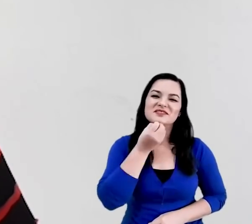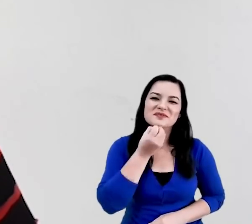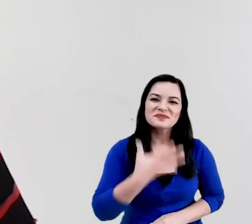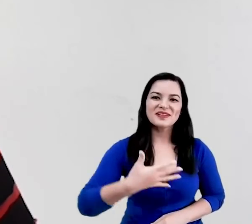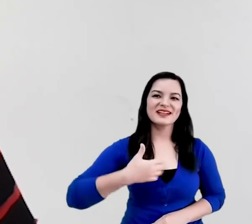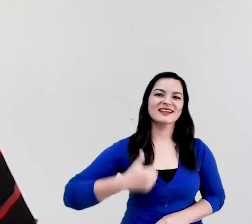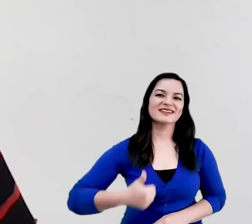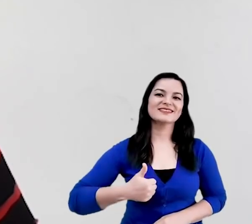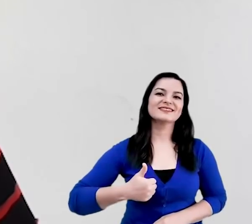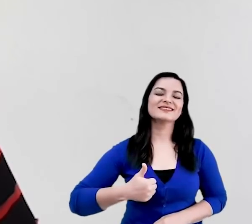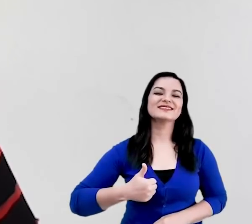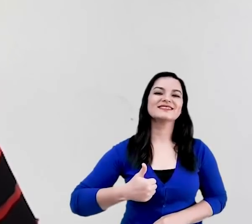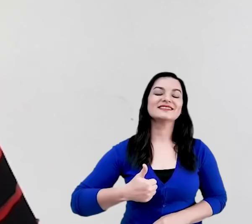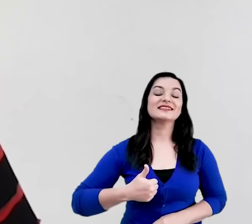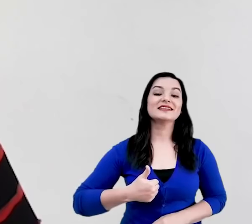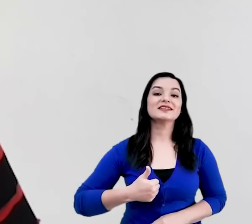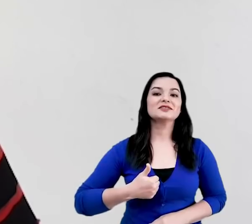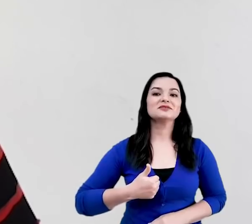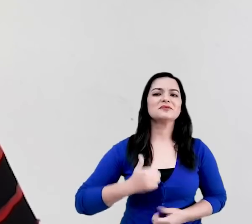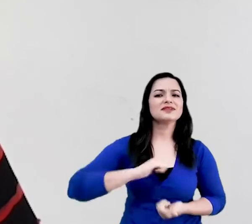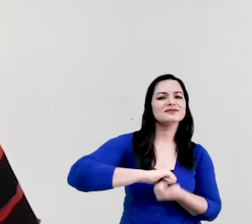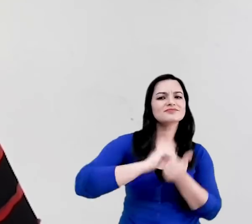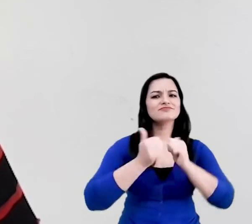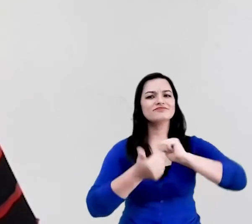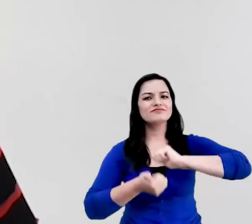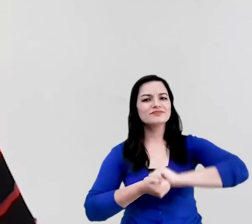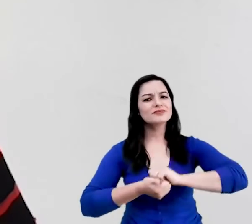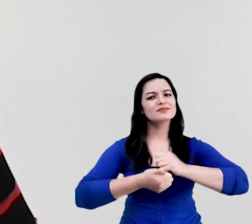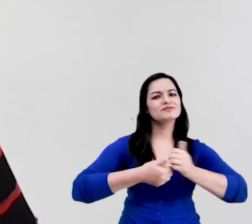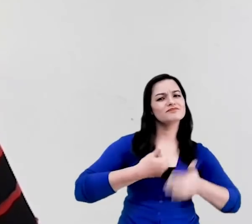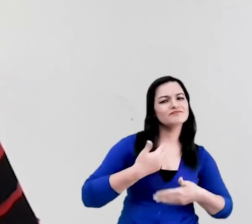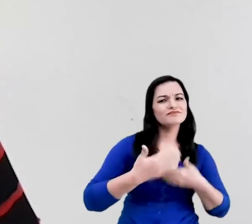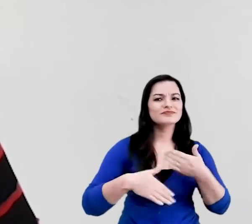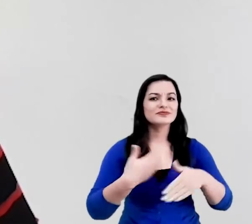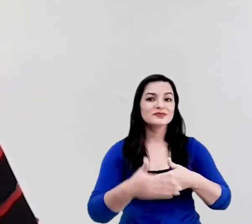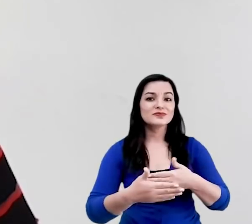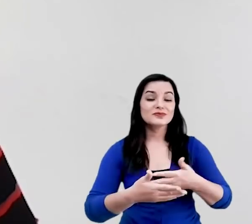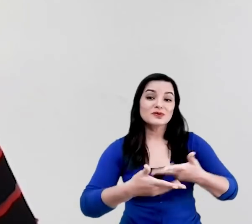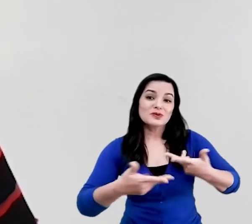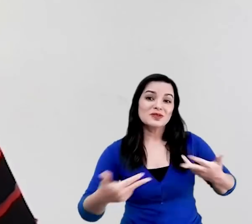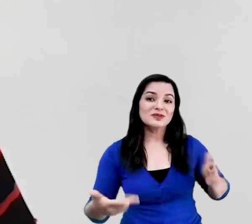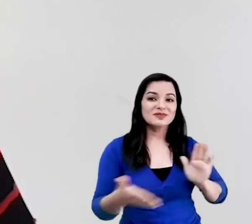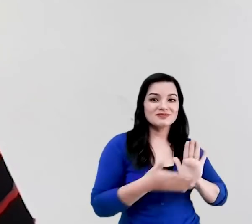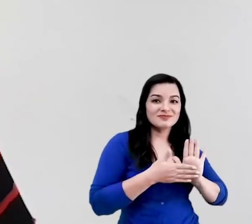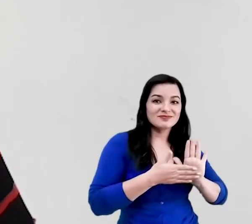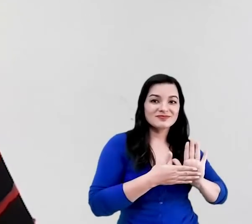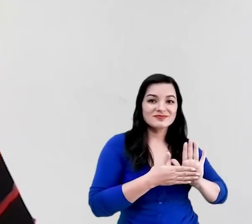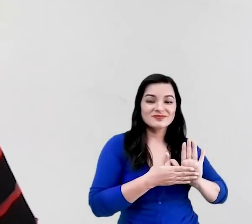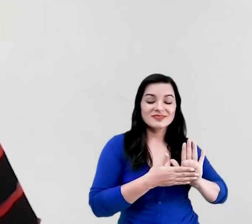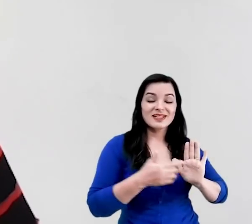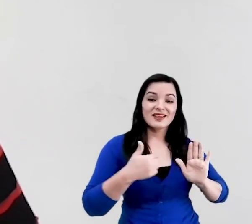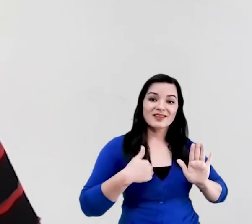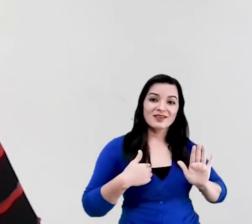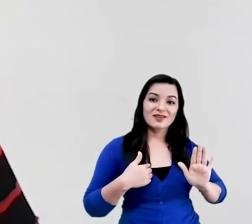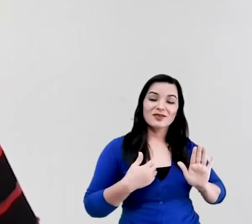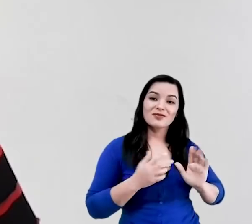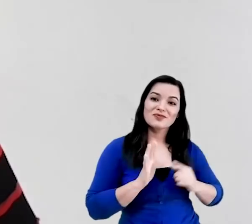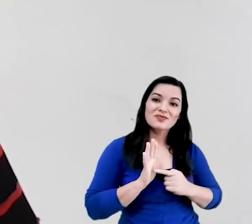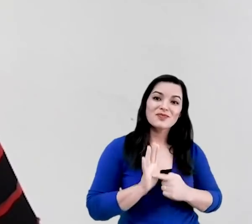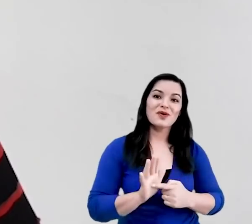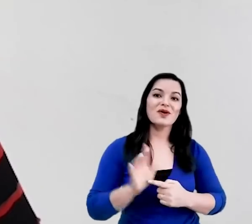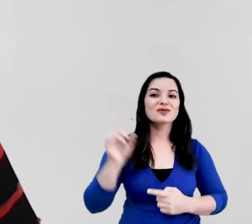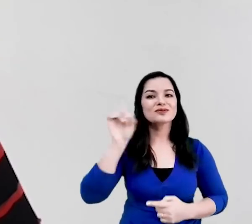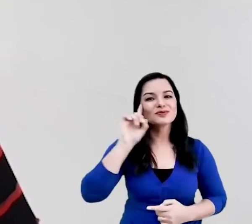adaptando aí aos poucos com essas propostas que nós estamos oferecendo aqui diariamente para vocês. E não